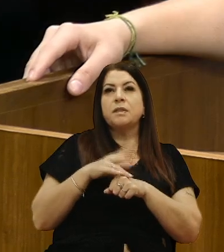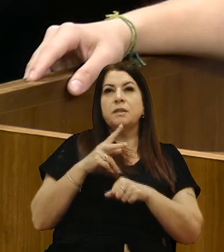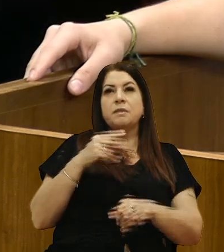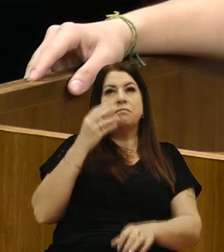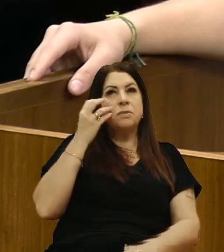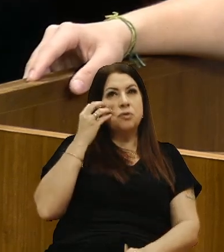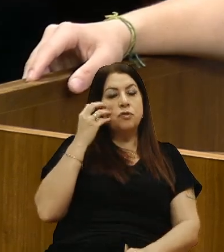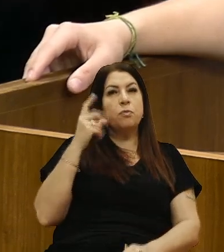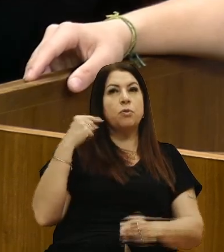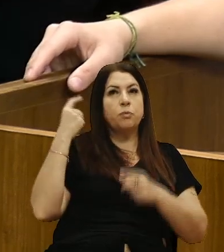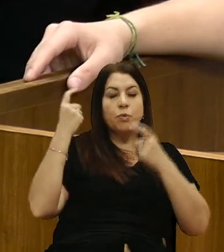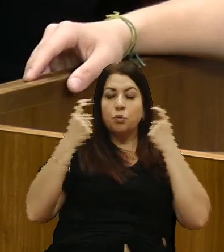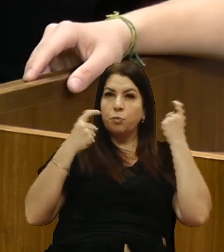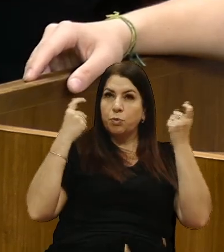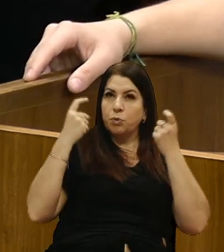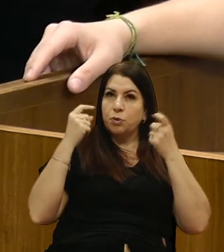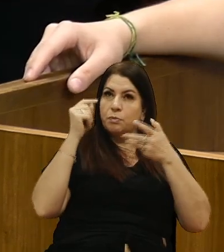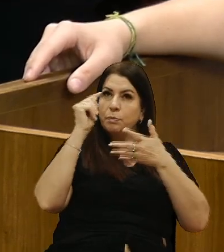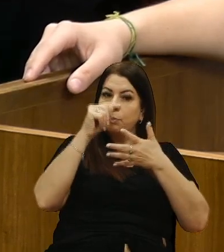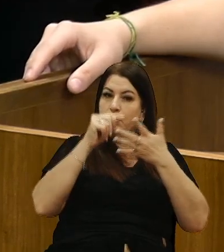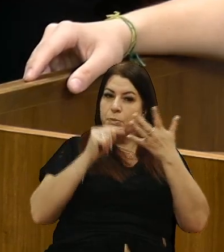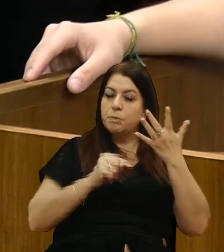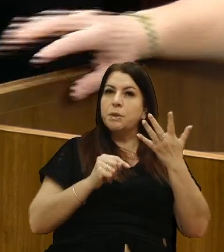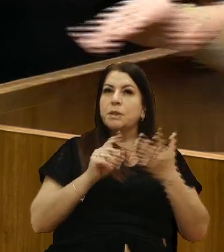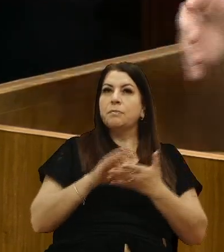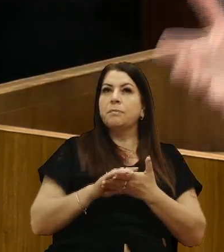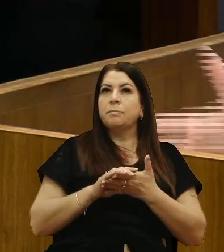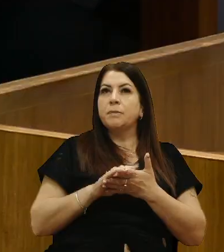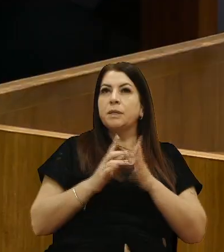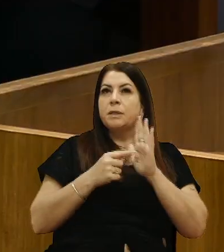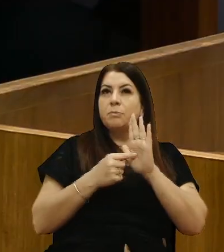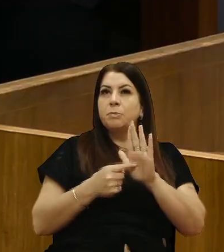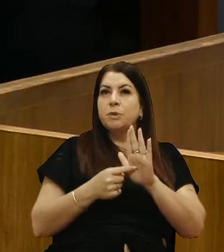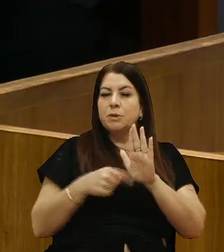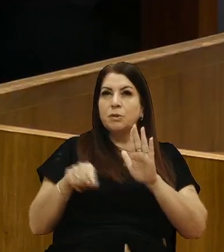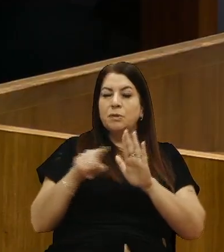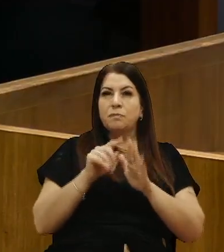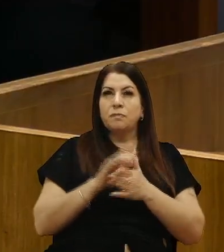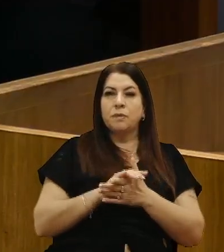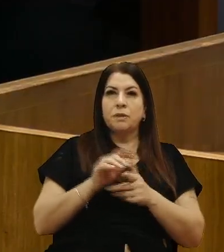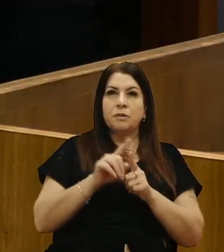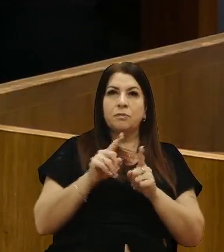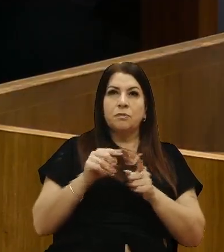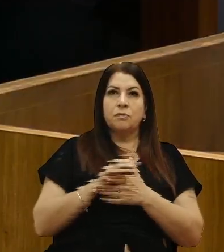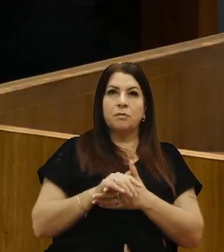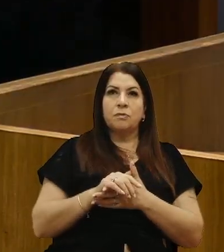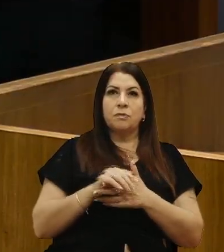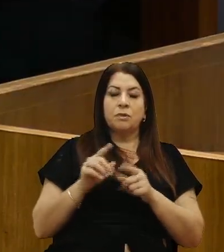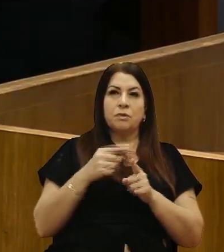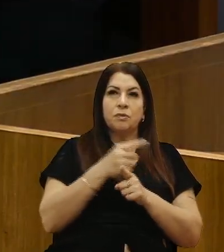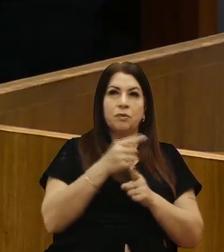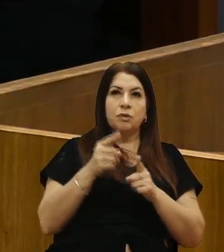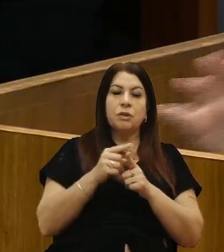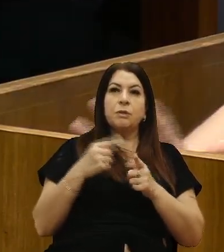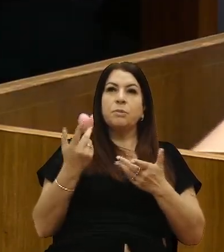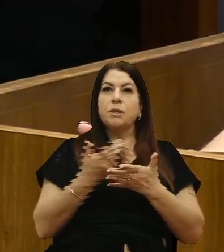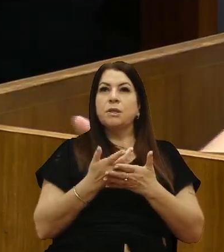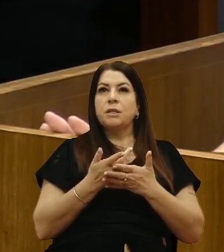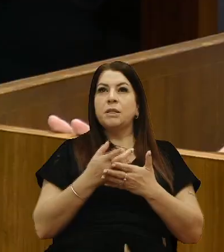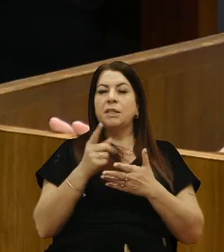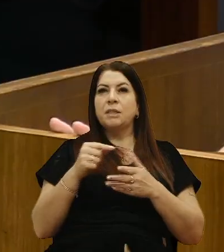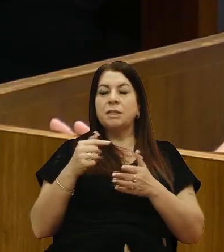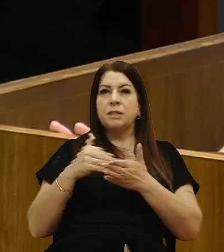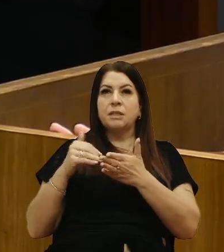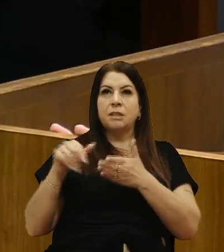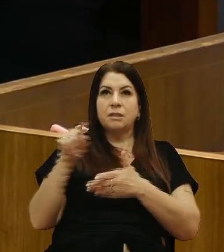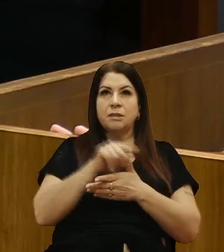muita preocupação dos elementos que ele apresentou naquela oportunidade. Vereador Cláudio de Libardi, o